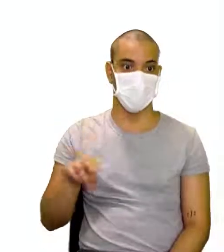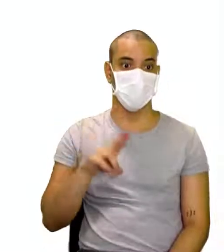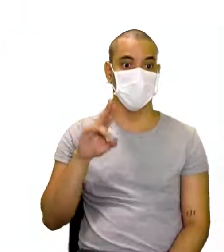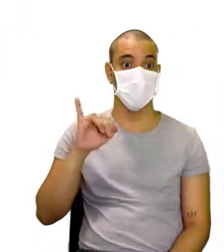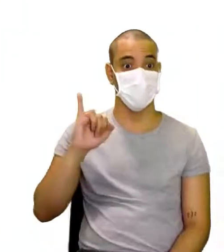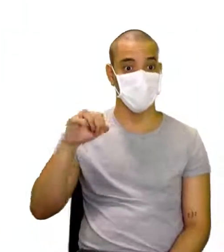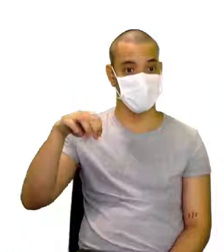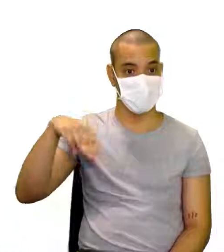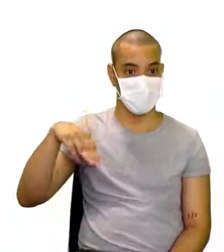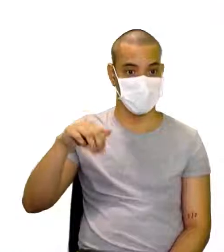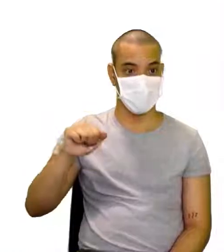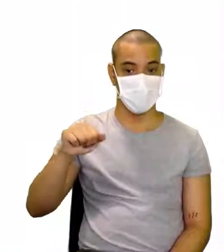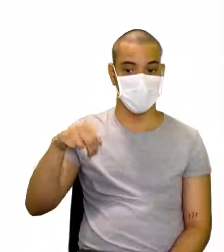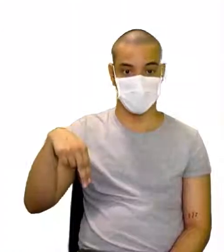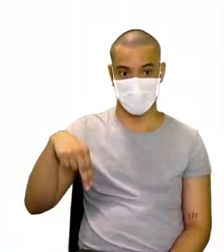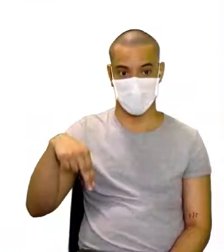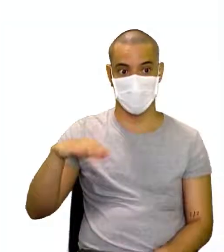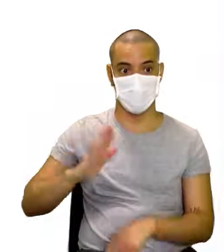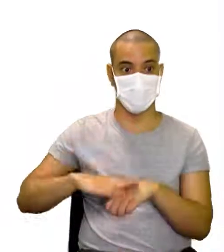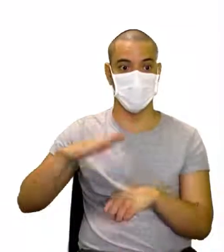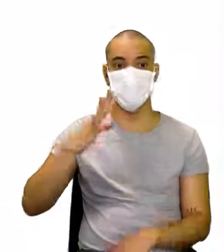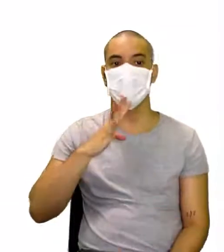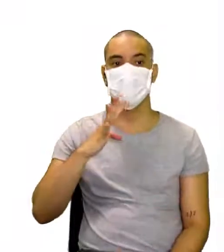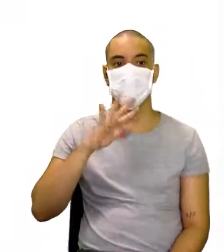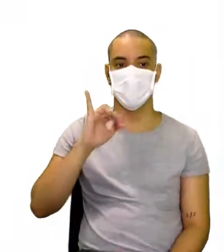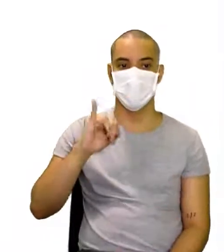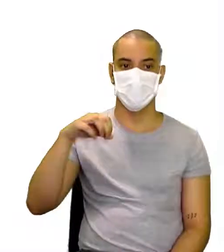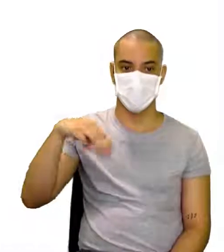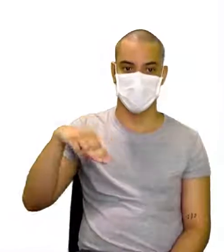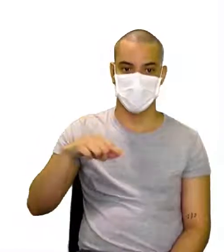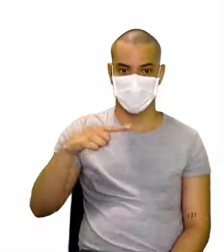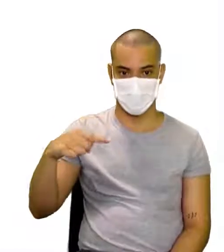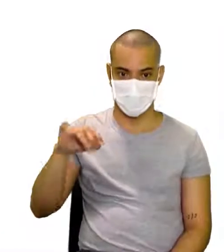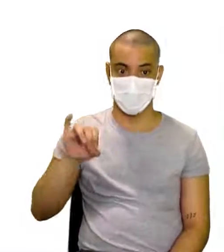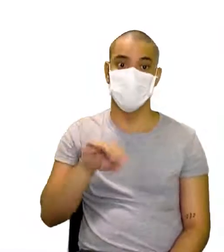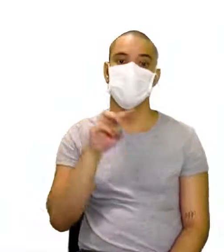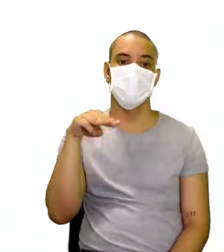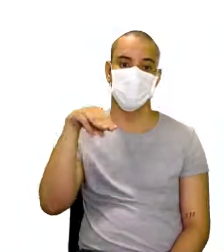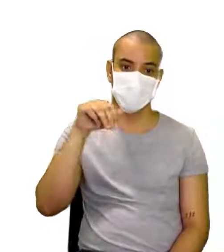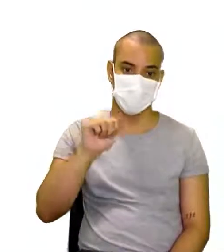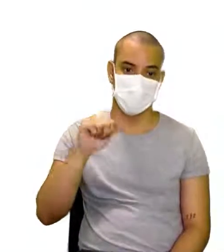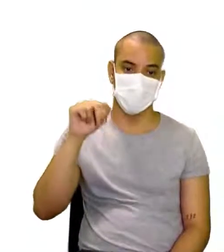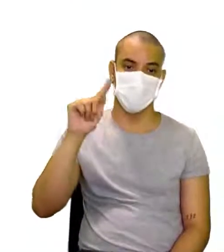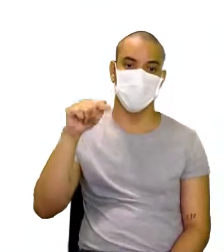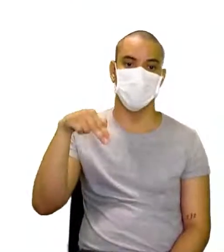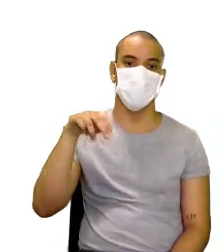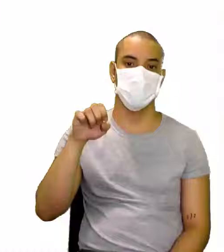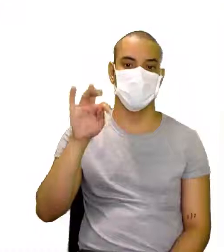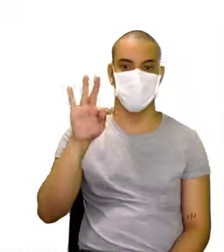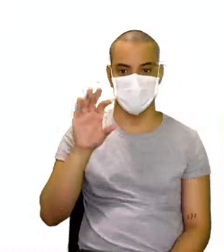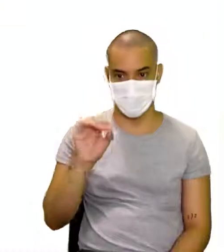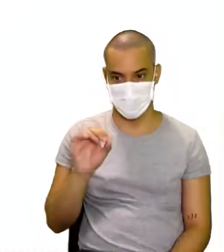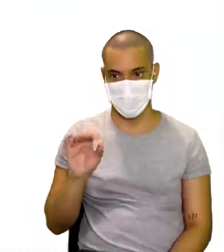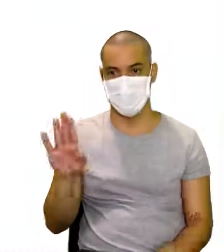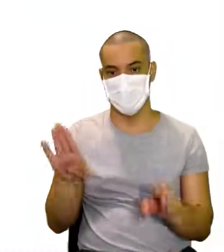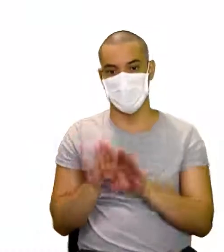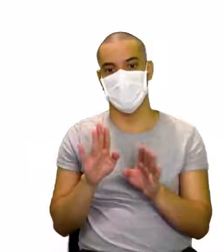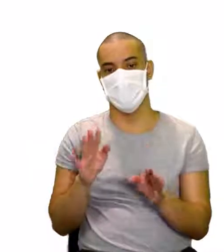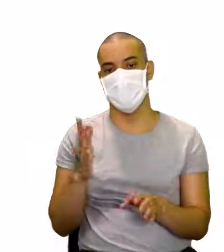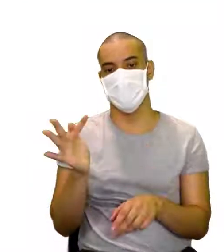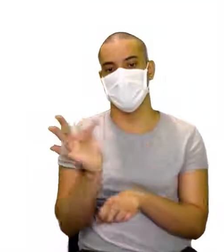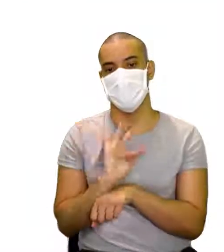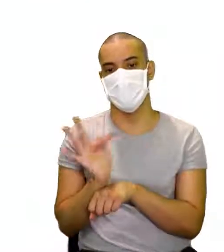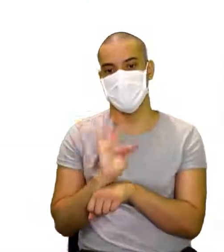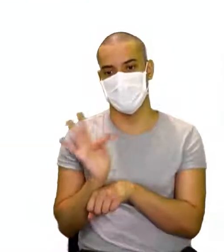também, mas essa é a mais conhecida, ou magneto também, tá? Lá no filme, né,